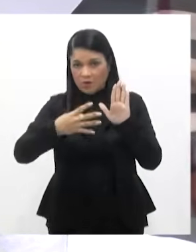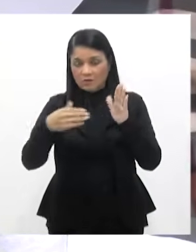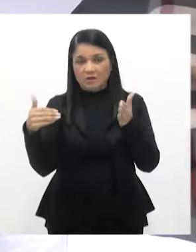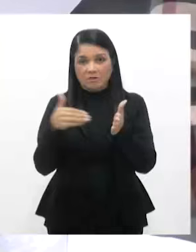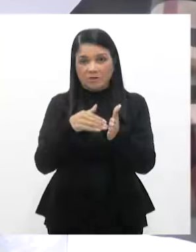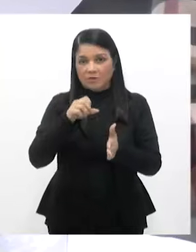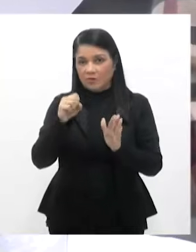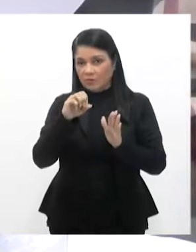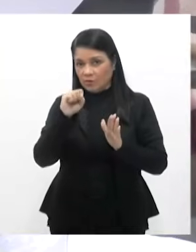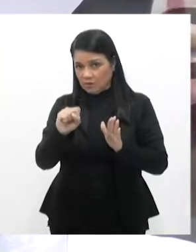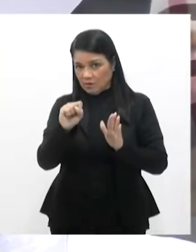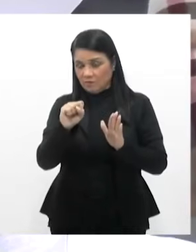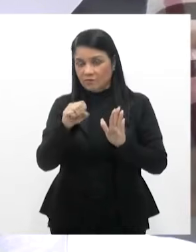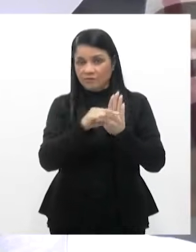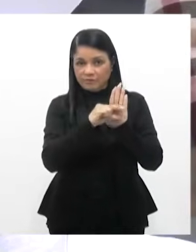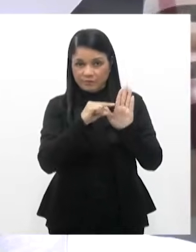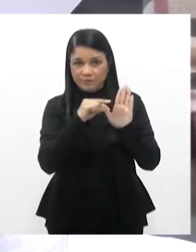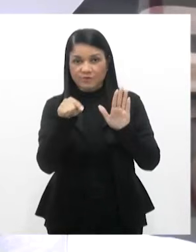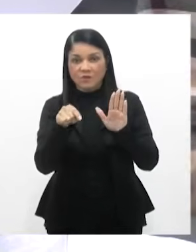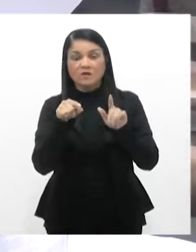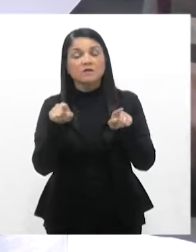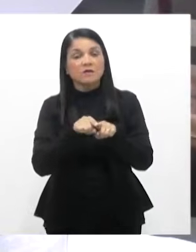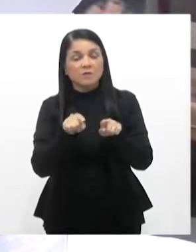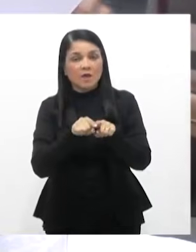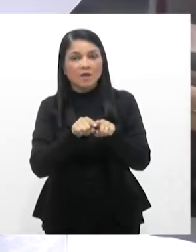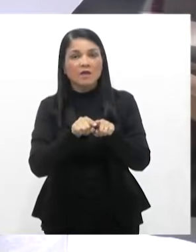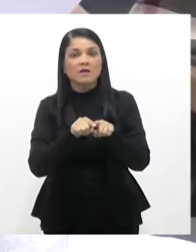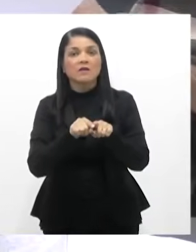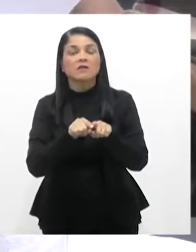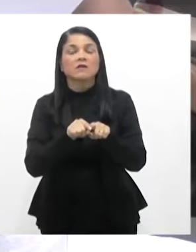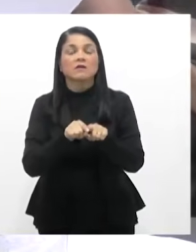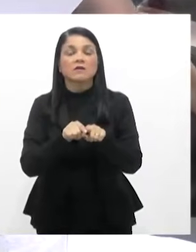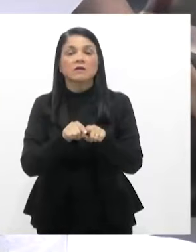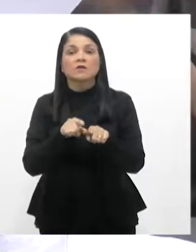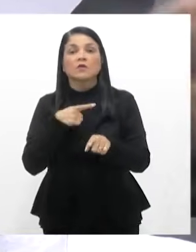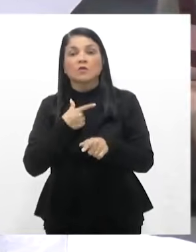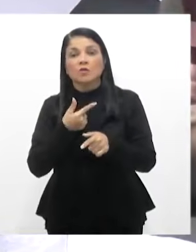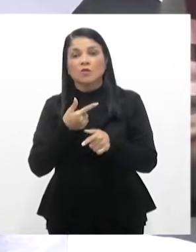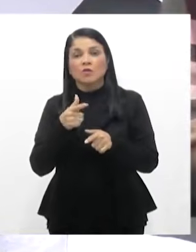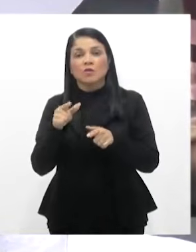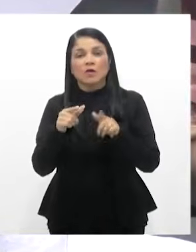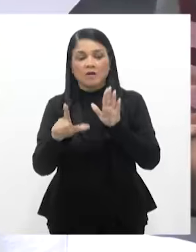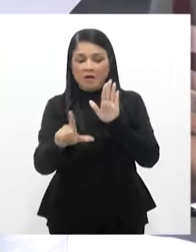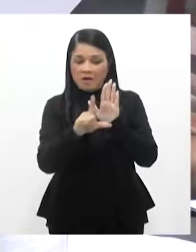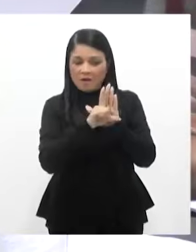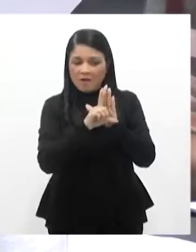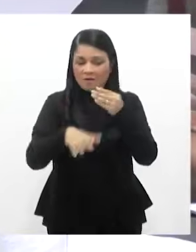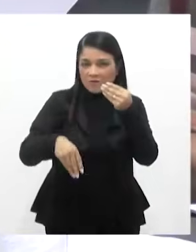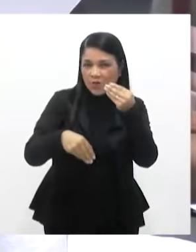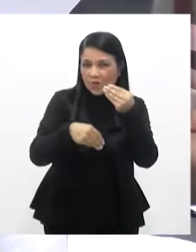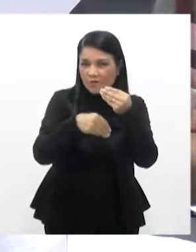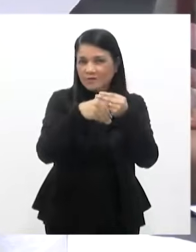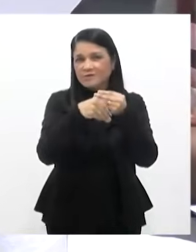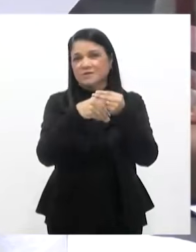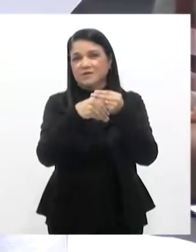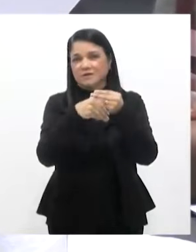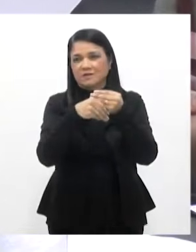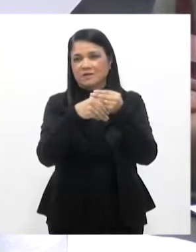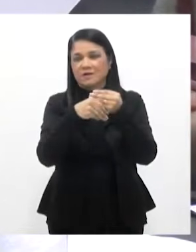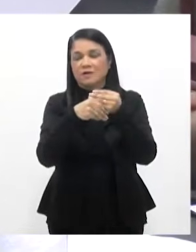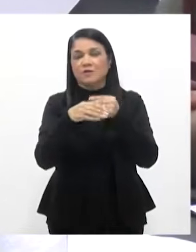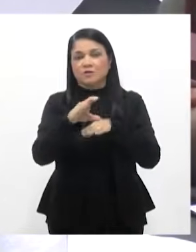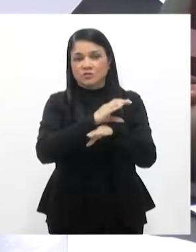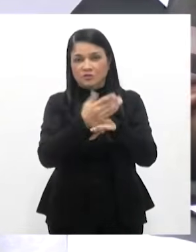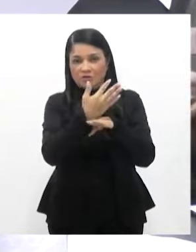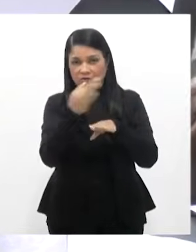8º, inclusive aqueles decorrentes da legislação complementar, Constituição